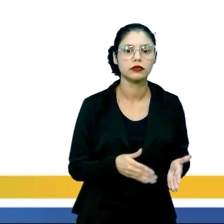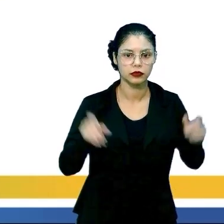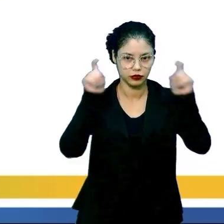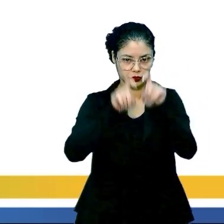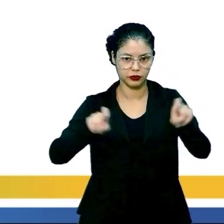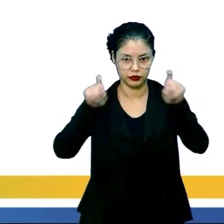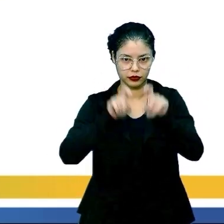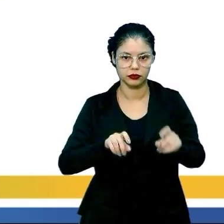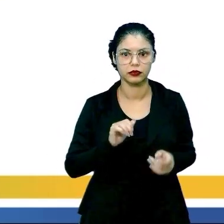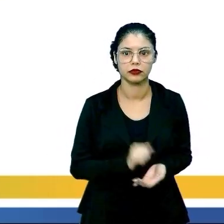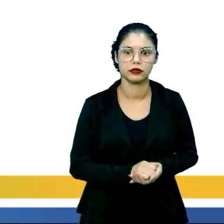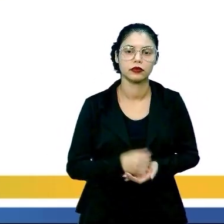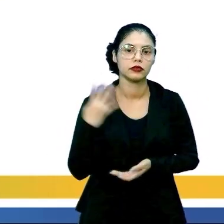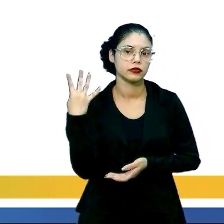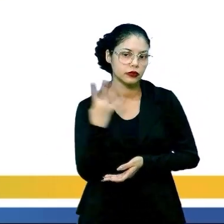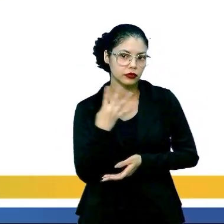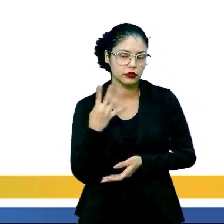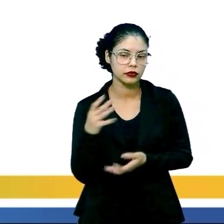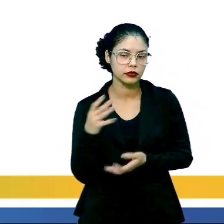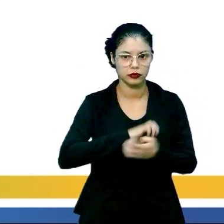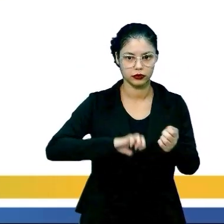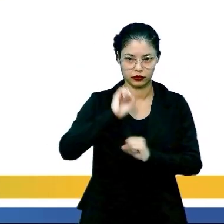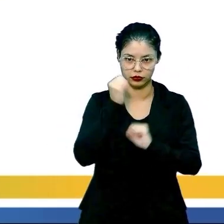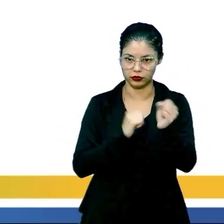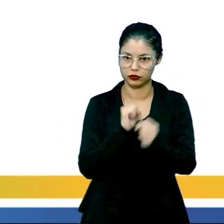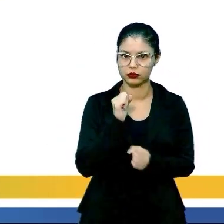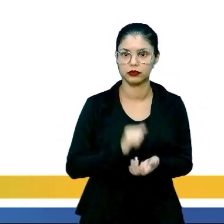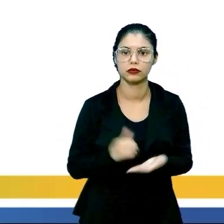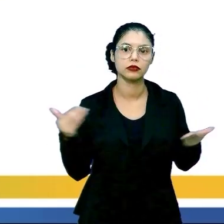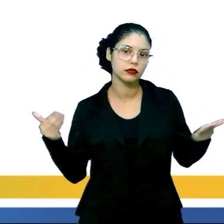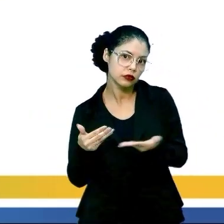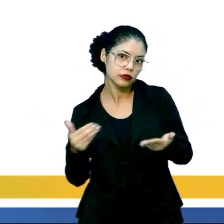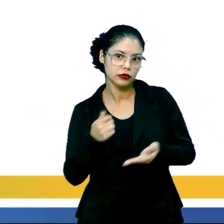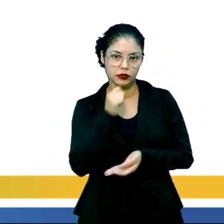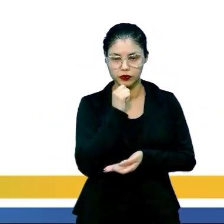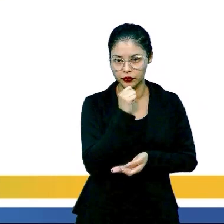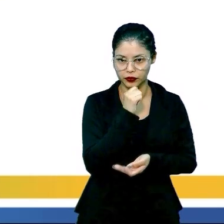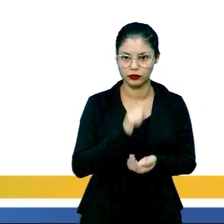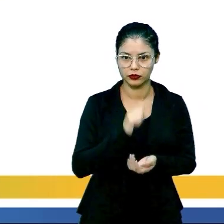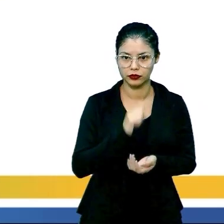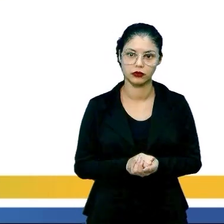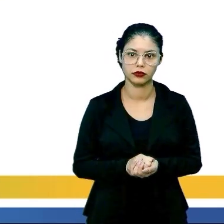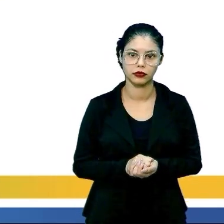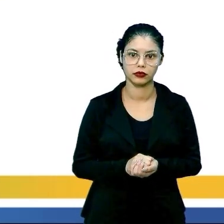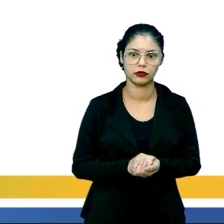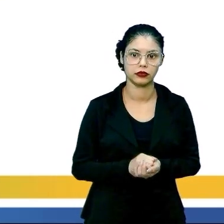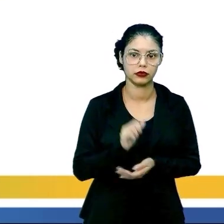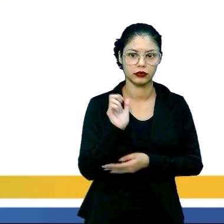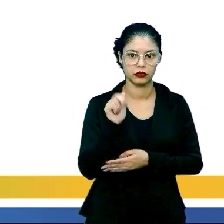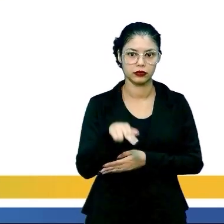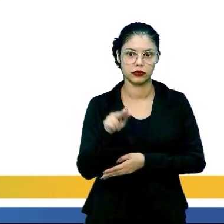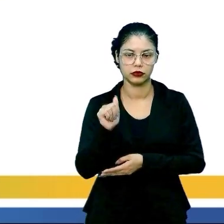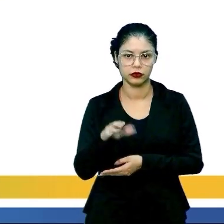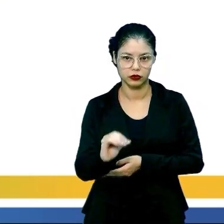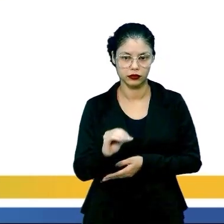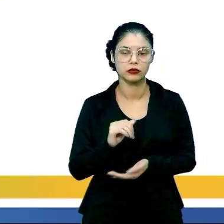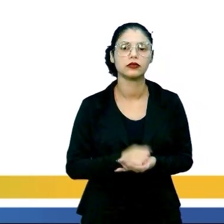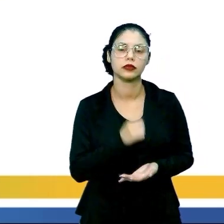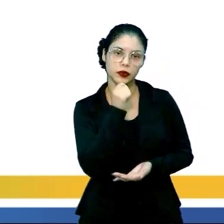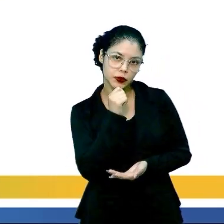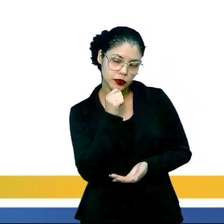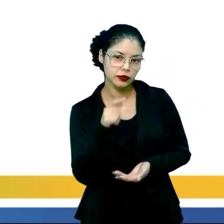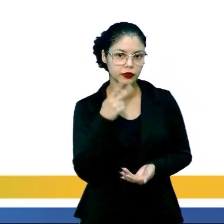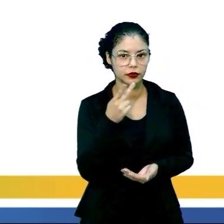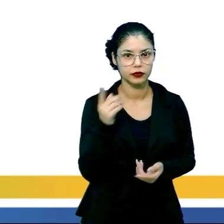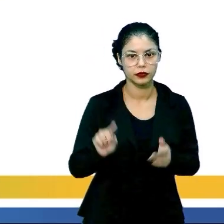da informação, e a quarta revolução industrial, que é a que nós estamos, né, hoje, que é a da nanotecnologia. Mas nós vamos